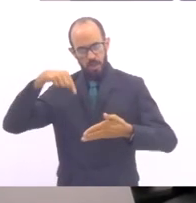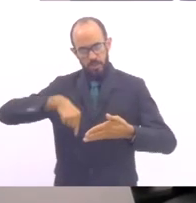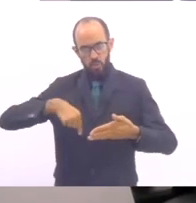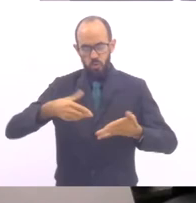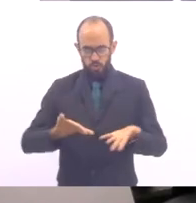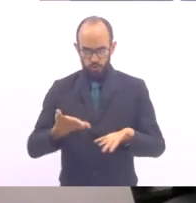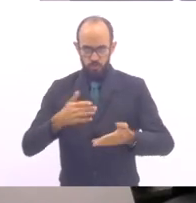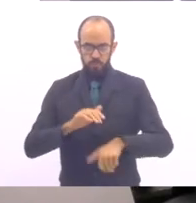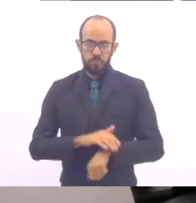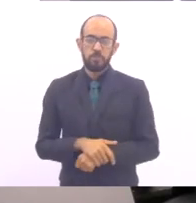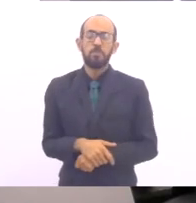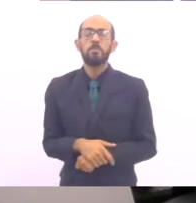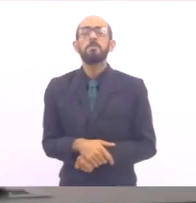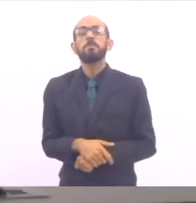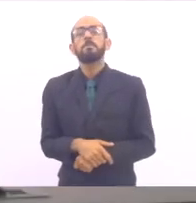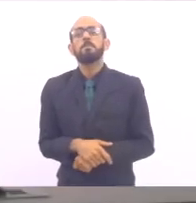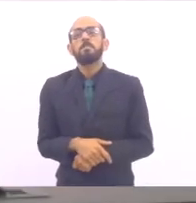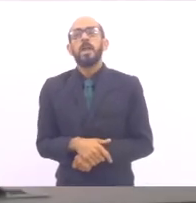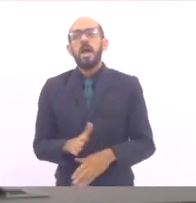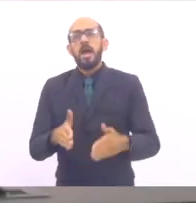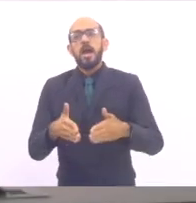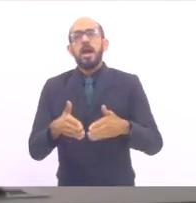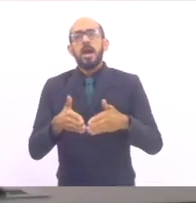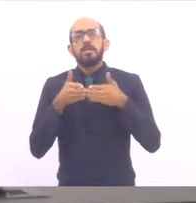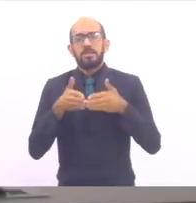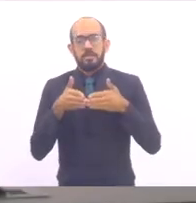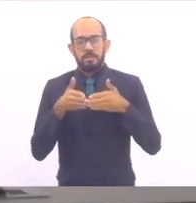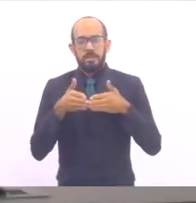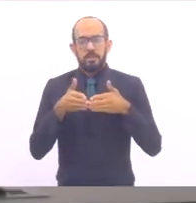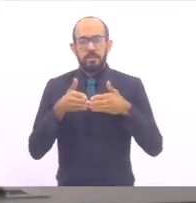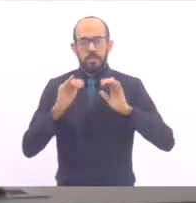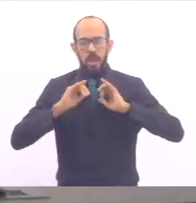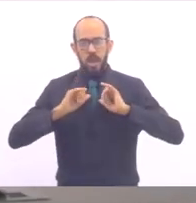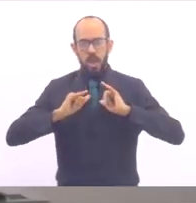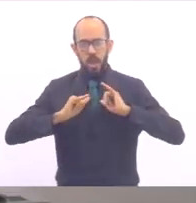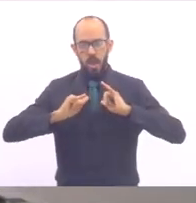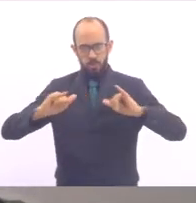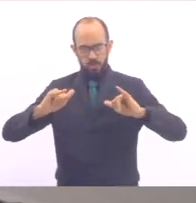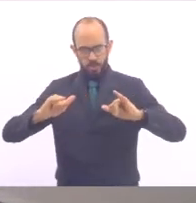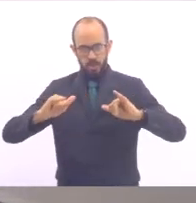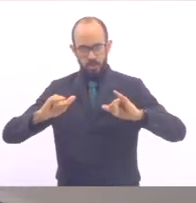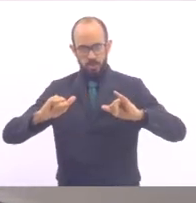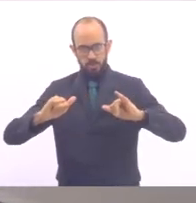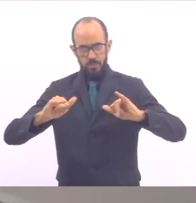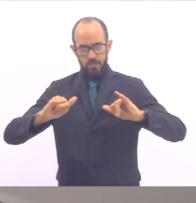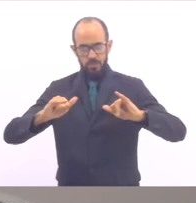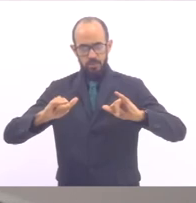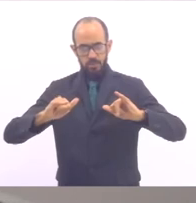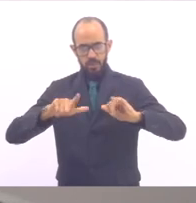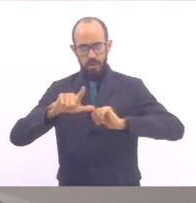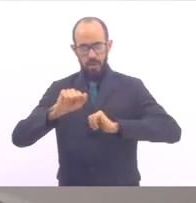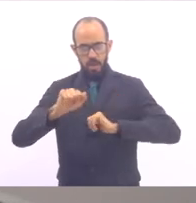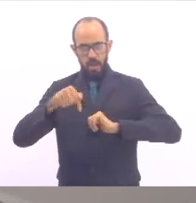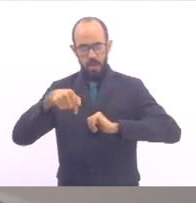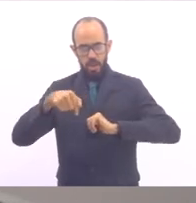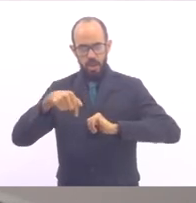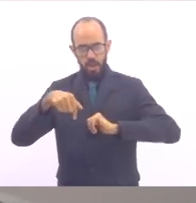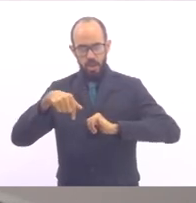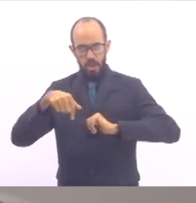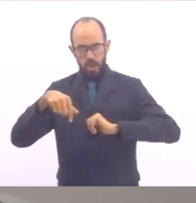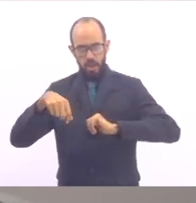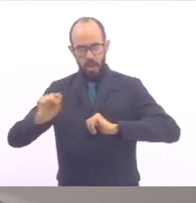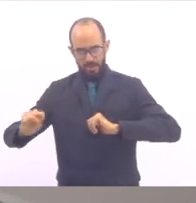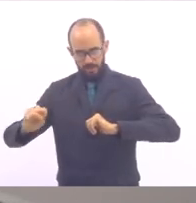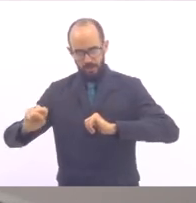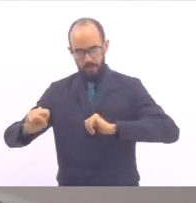que as licenças comunicadas, né, que são as LACs, hoje para transporte de